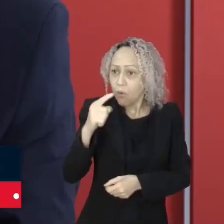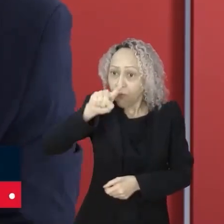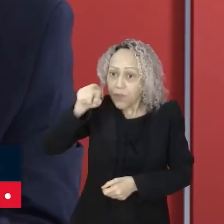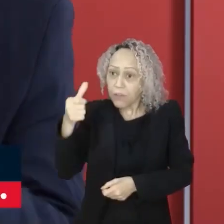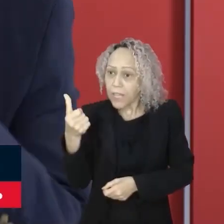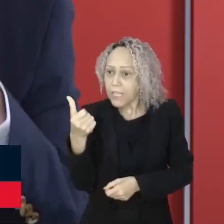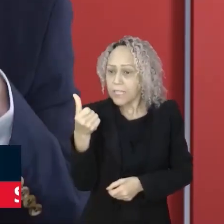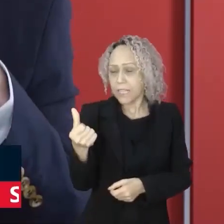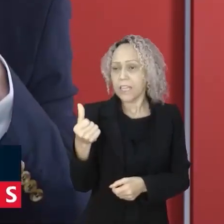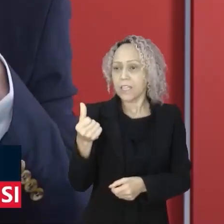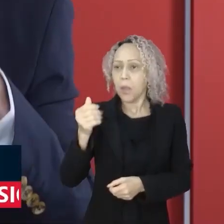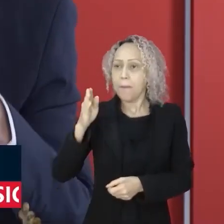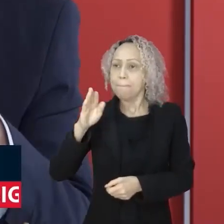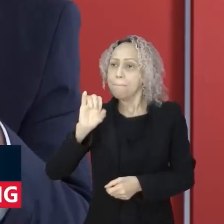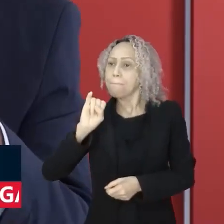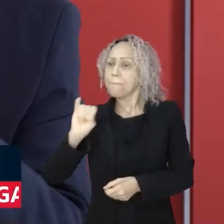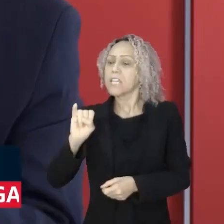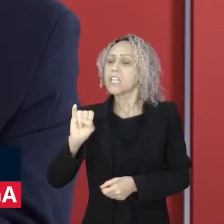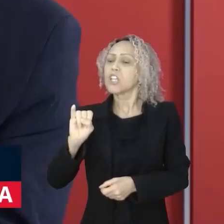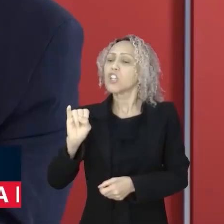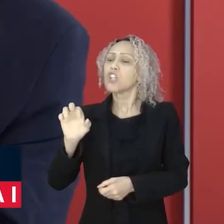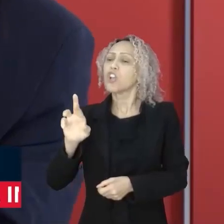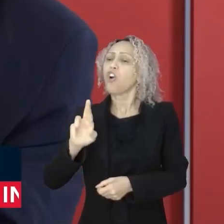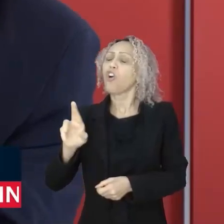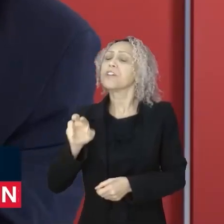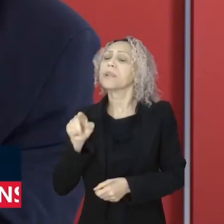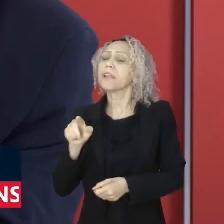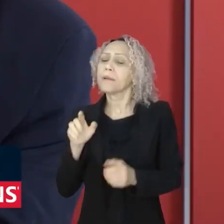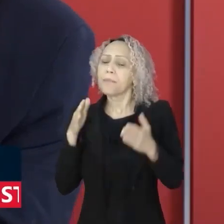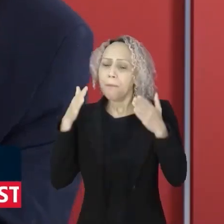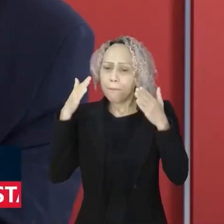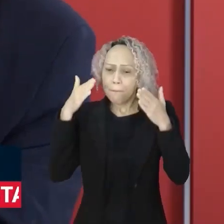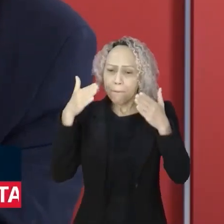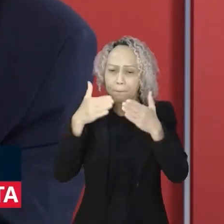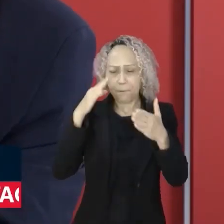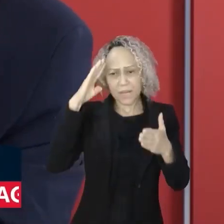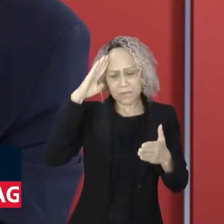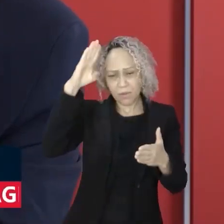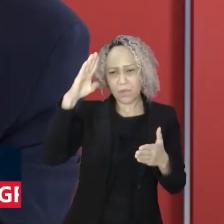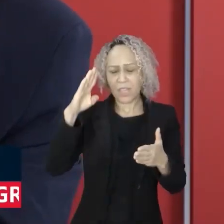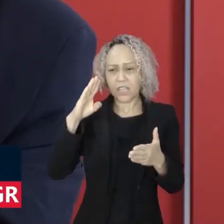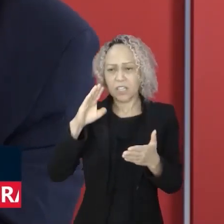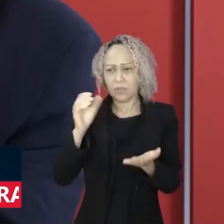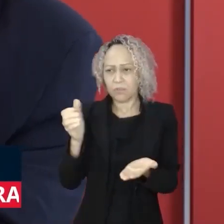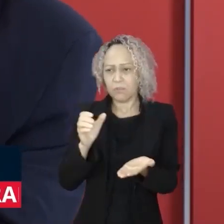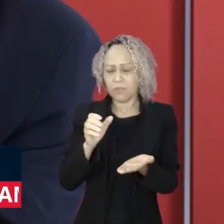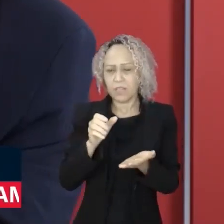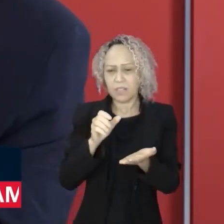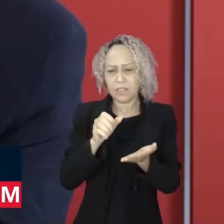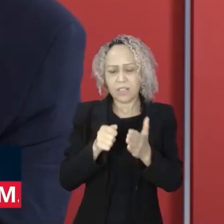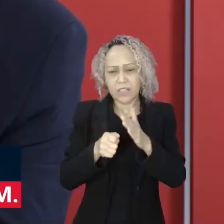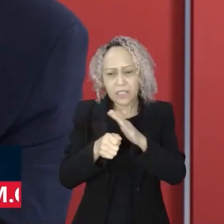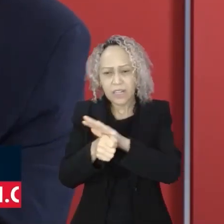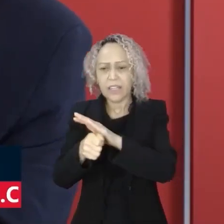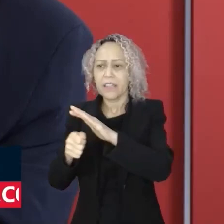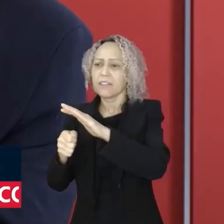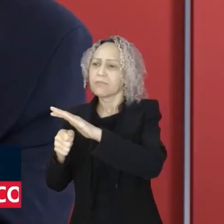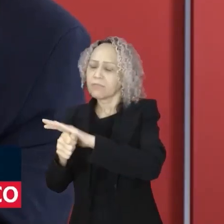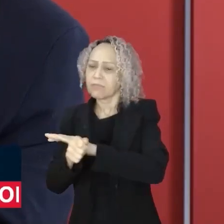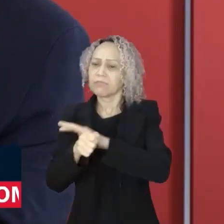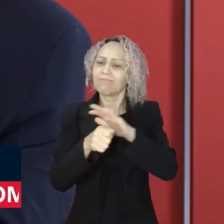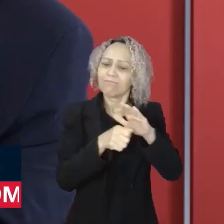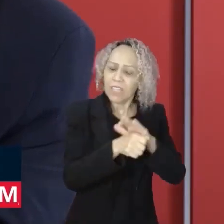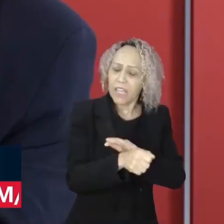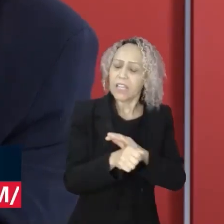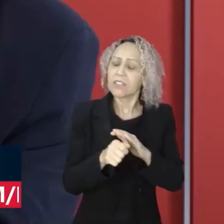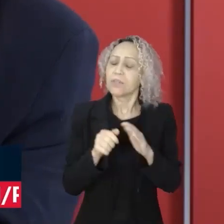bilhões, especificamente mais para a linha de crédito, mas somados com assistência técnica, programas de cooperativismo, e outras atenções que